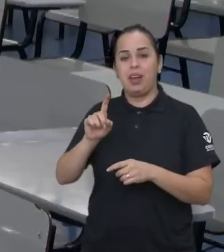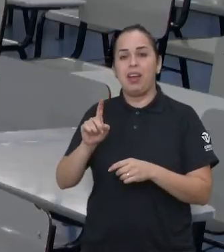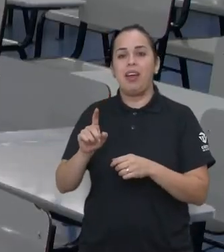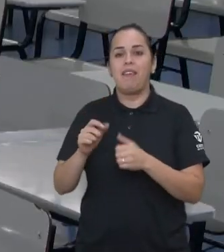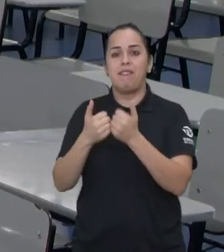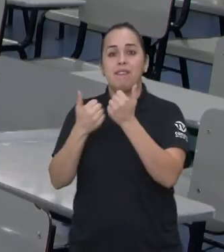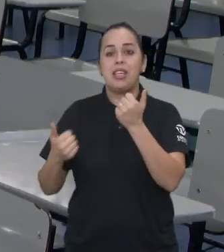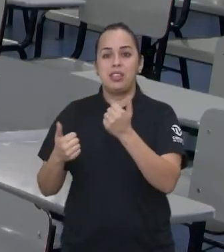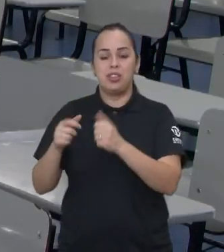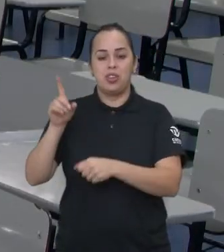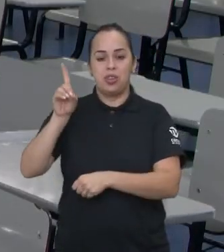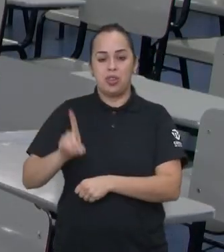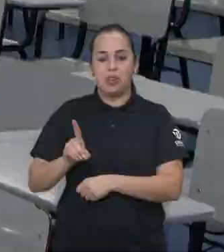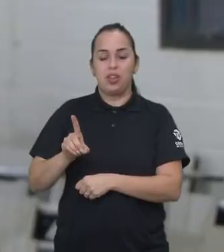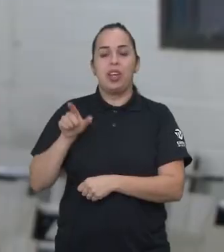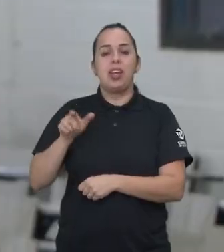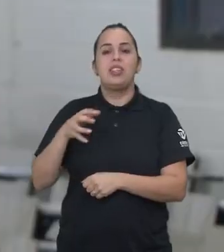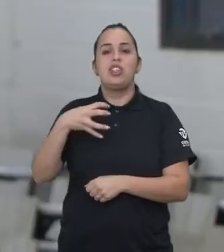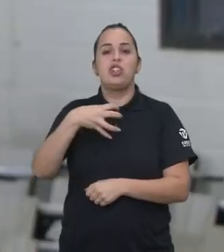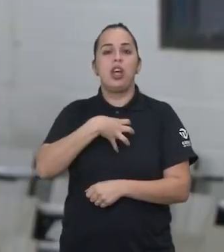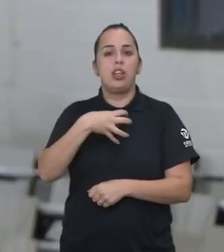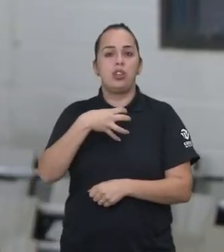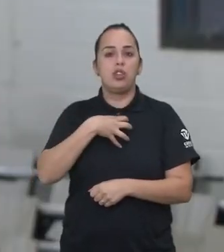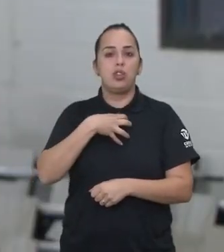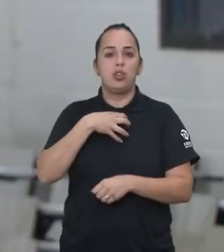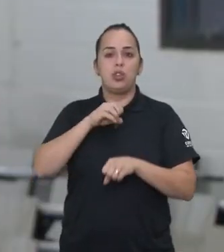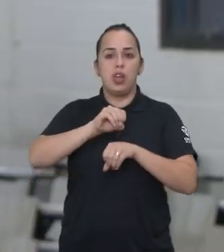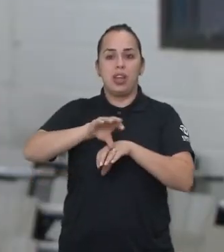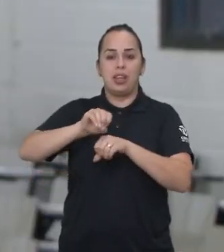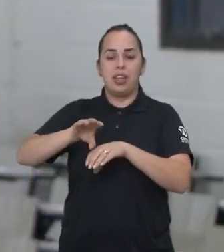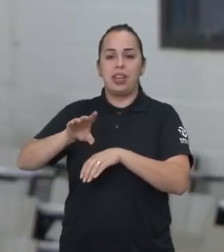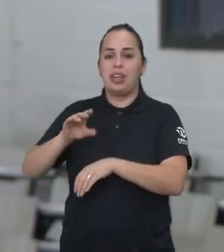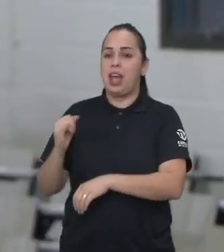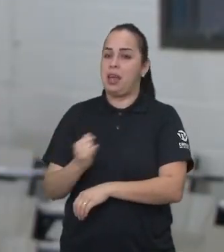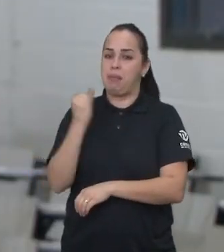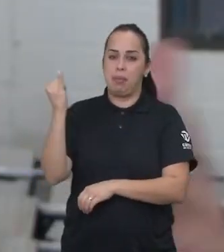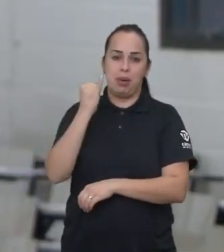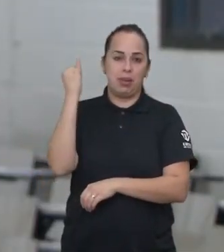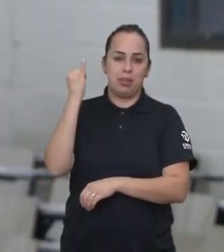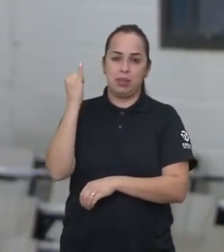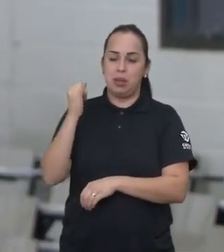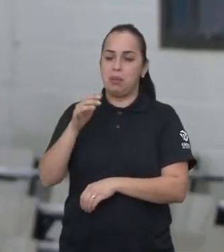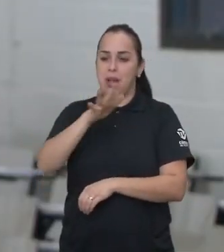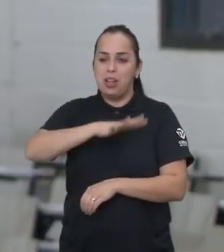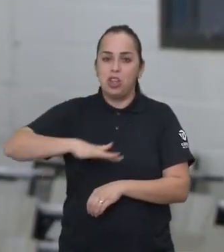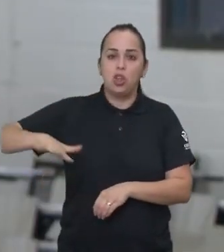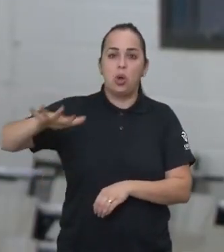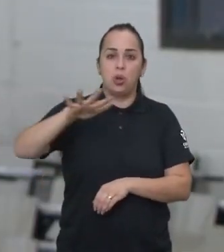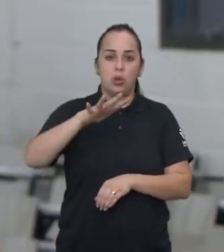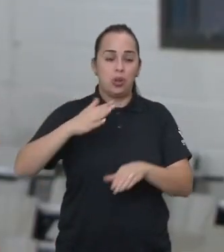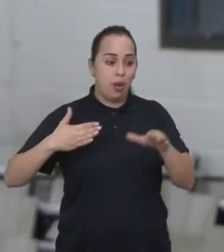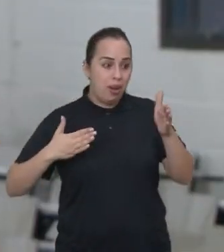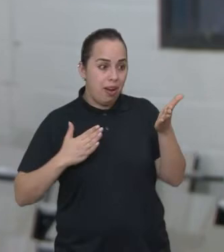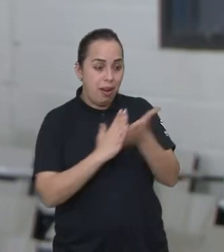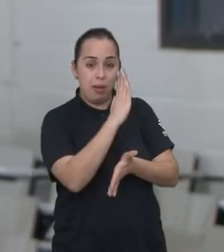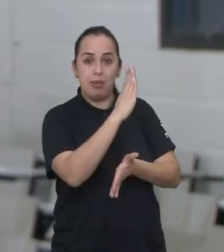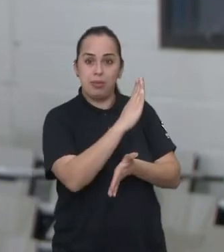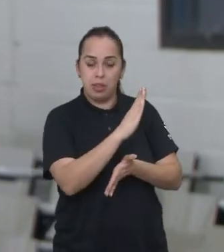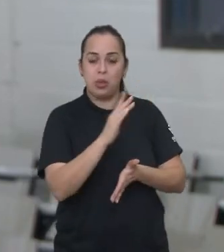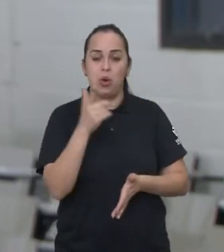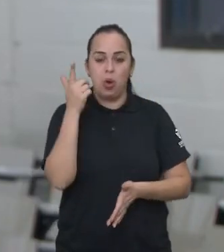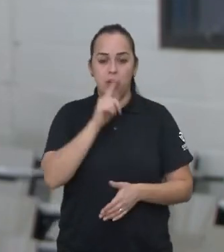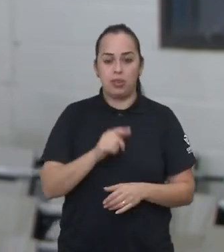é vice diretor e professor da instituição explica que este modelo de educação e terminante para garantir o acesso de todos